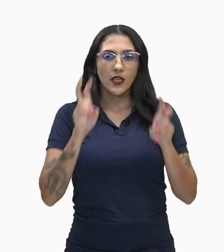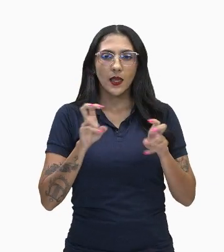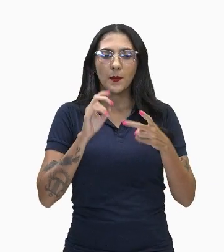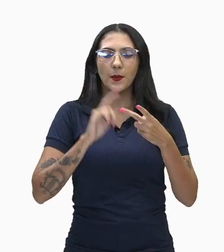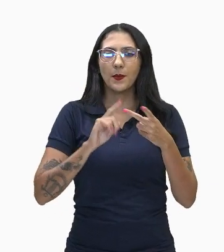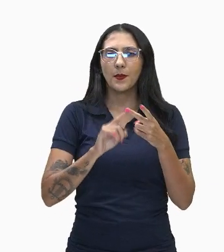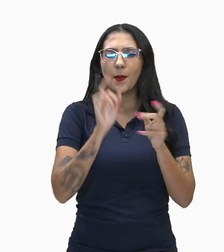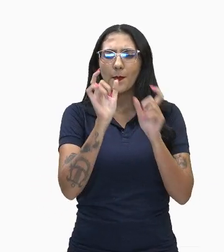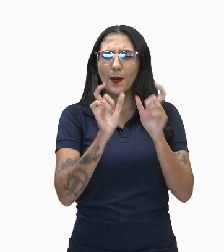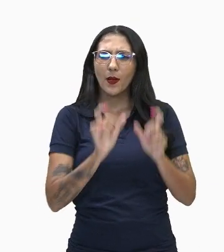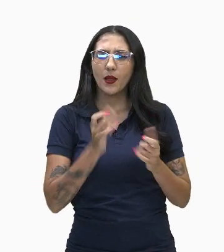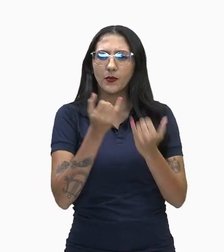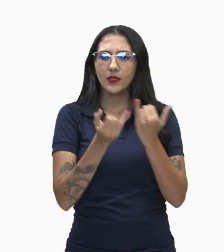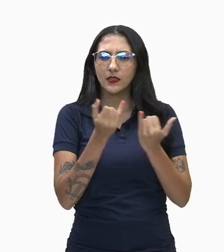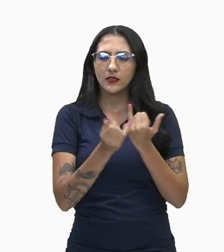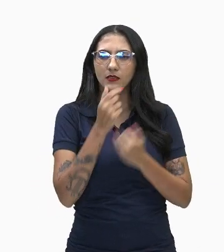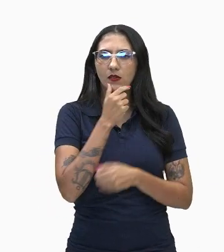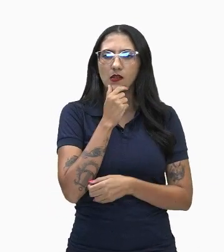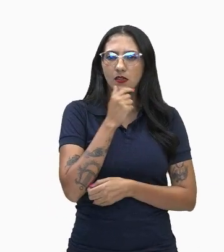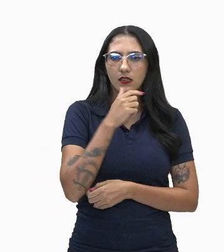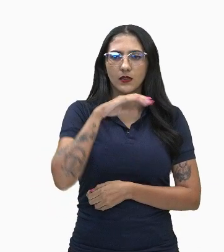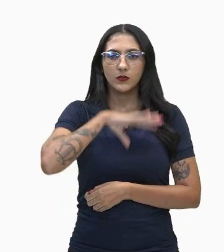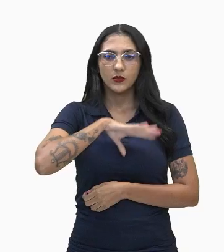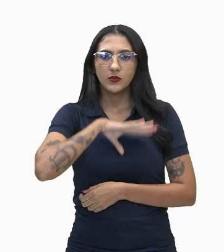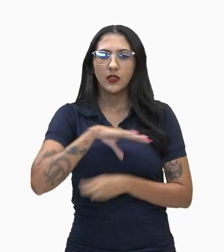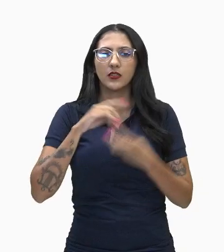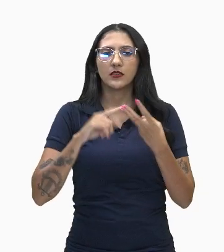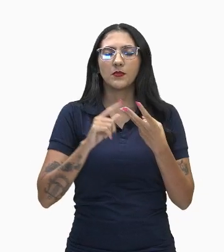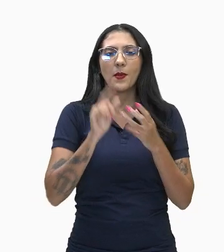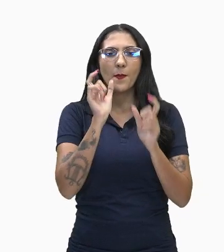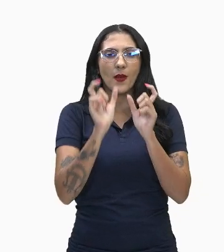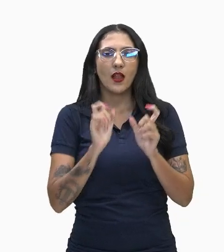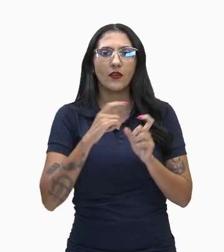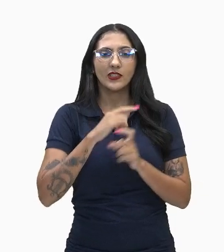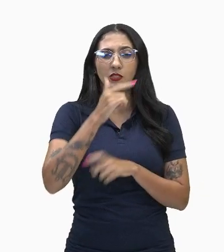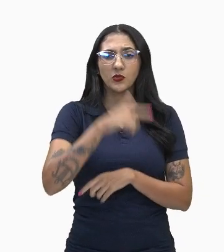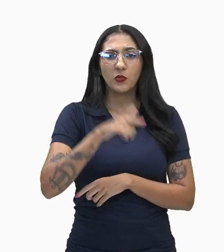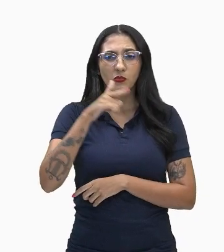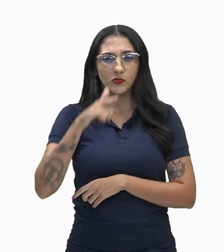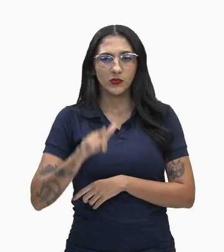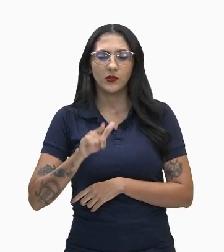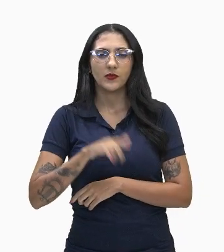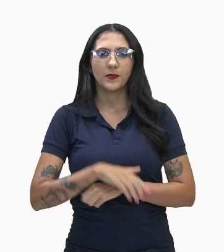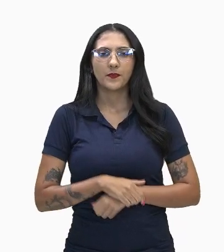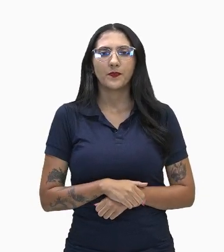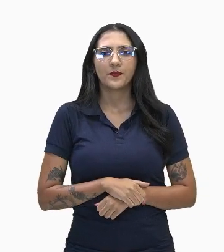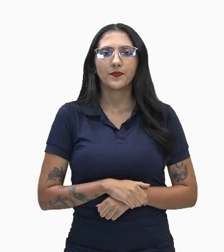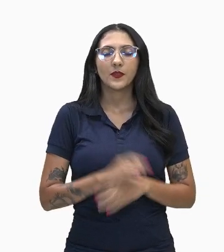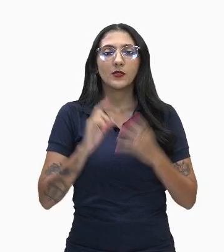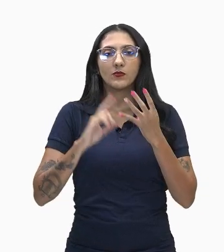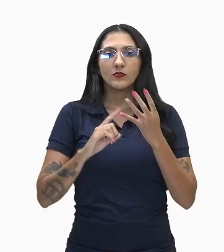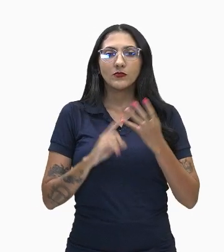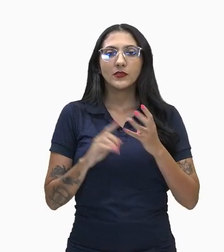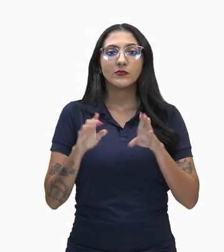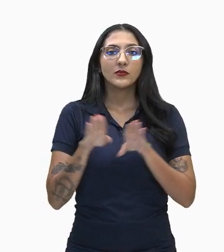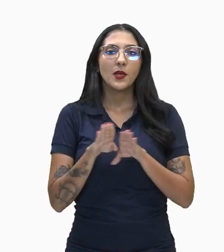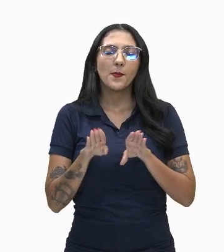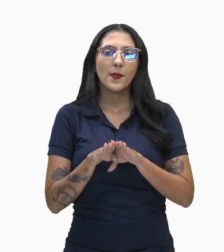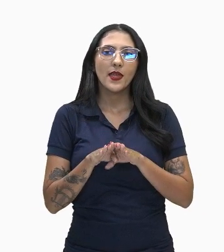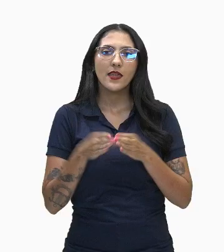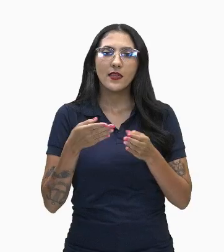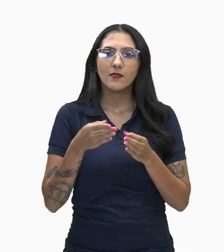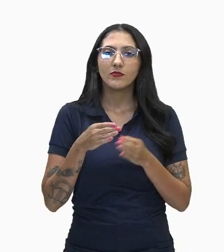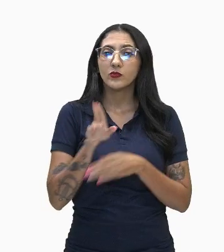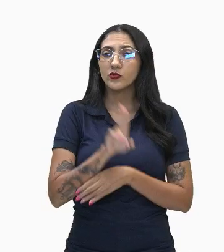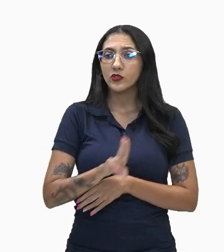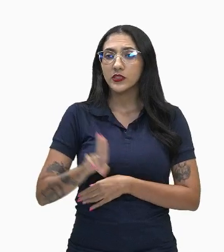cognatas, perceber ali as palavras que são repetidas e também trazer para o